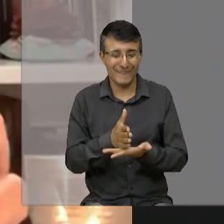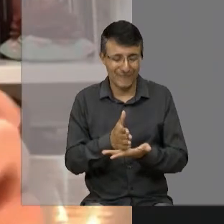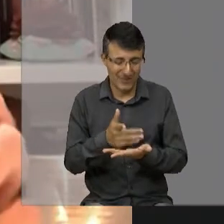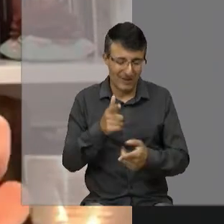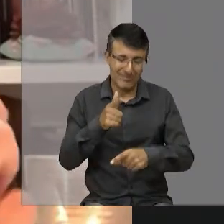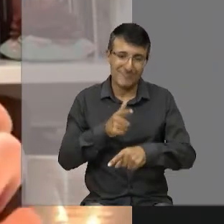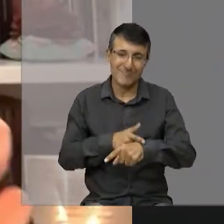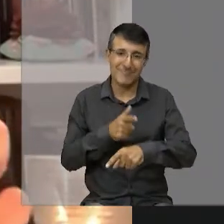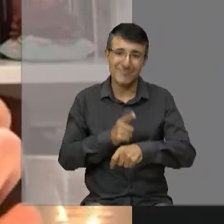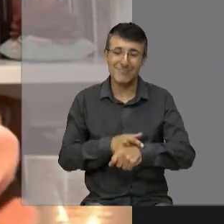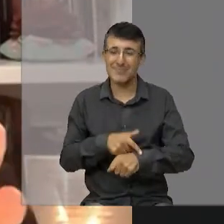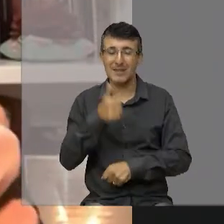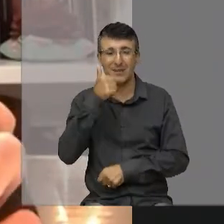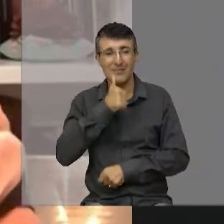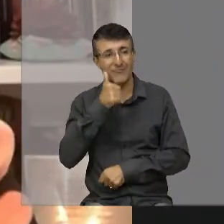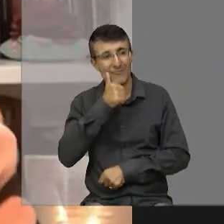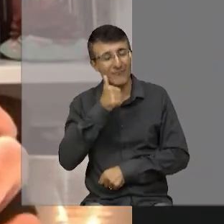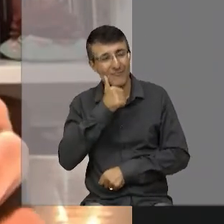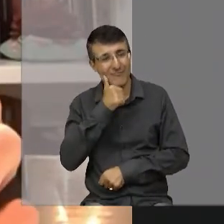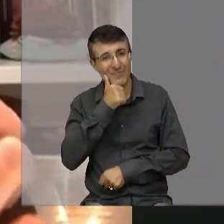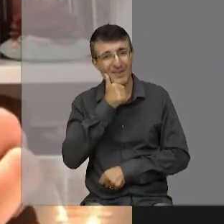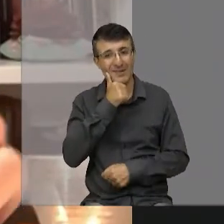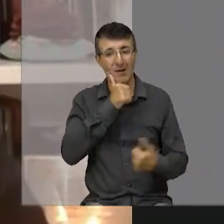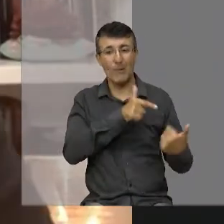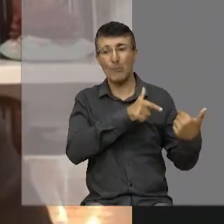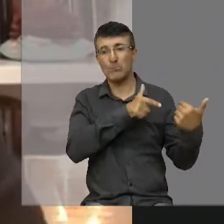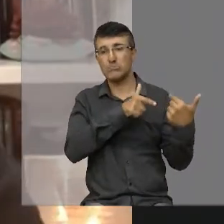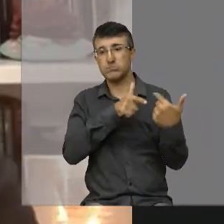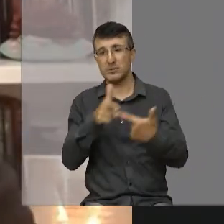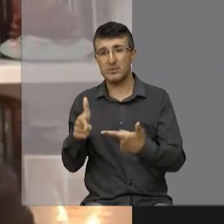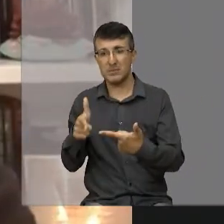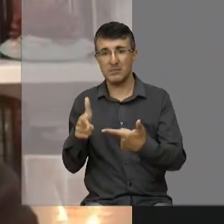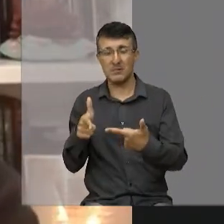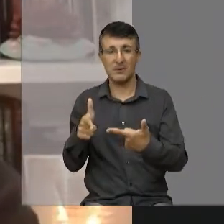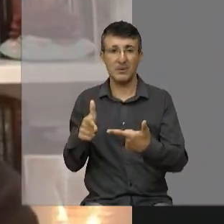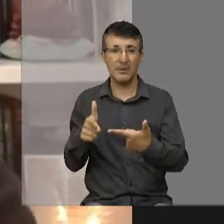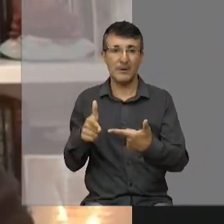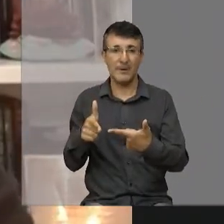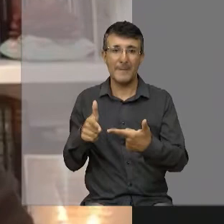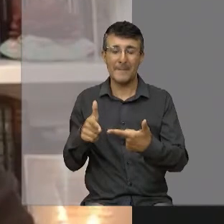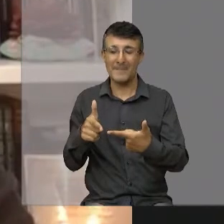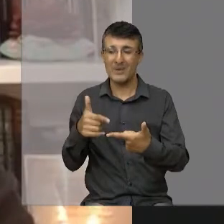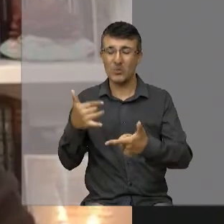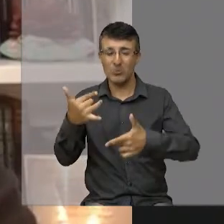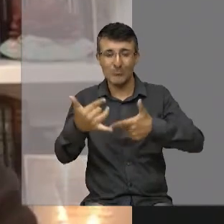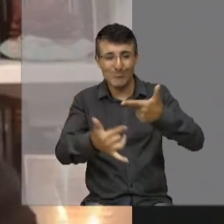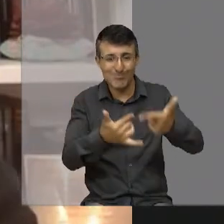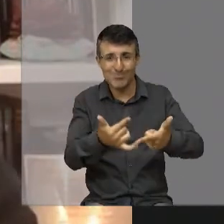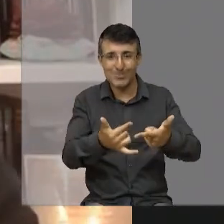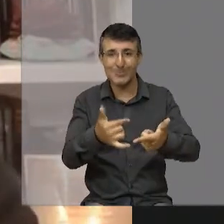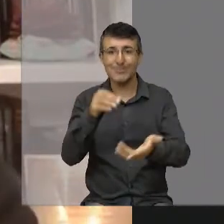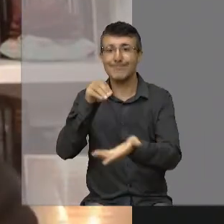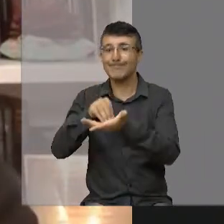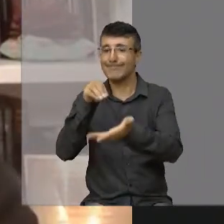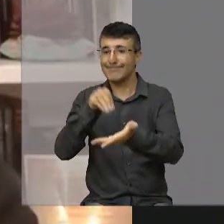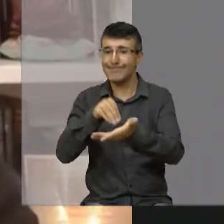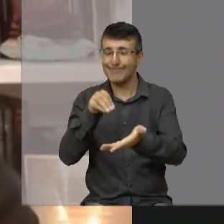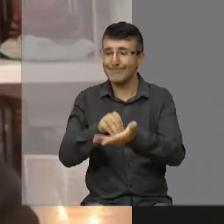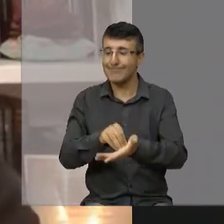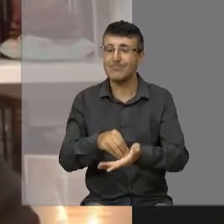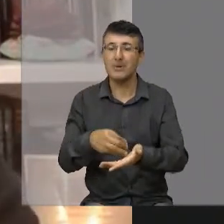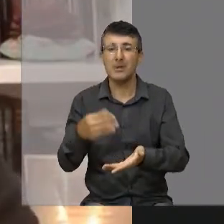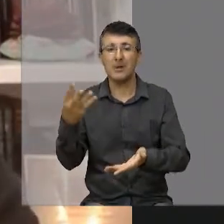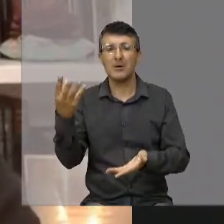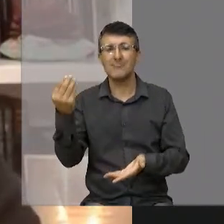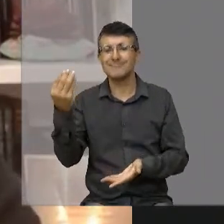foram atingidas de uma forma contundente em relação ao mercado de trabalho, né? Muitas mulheres perderam seus